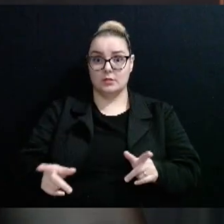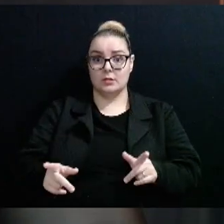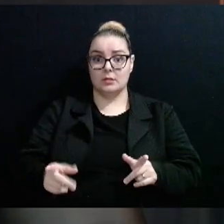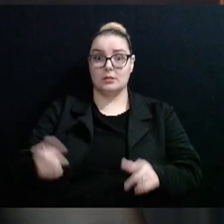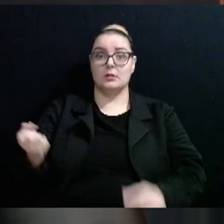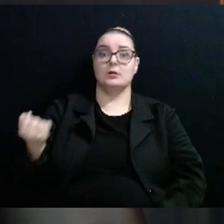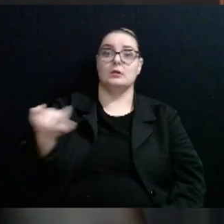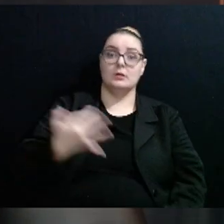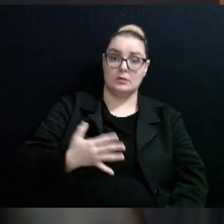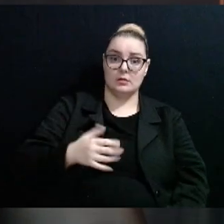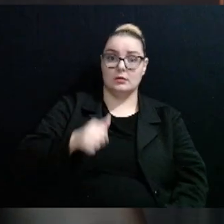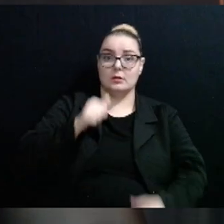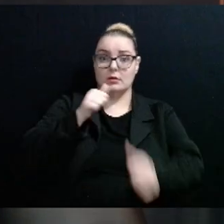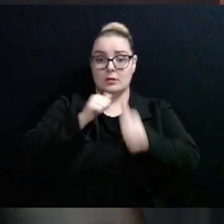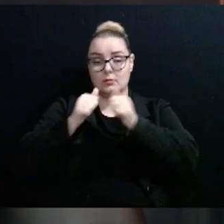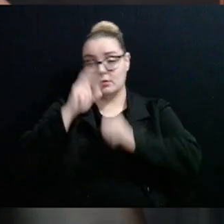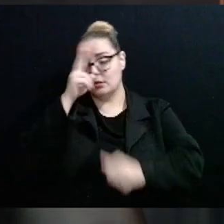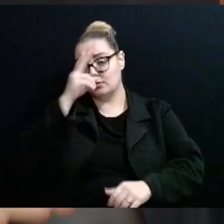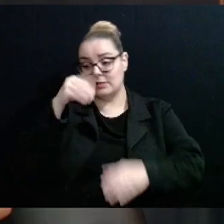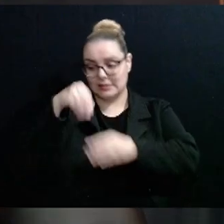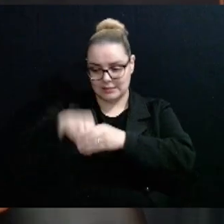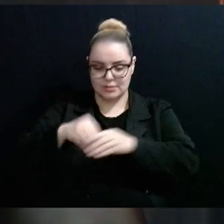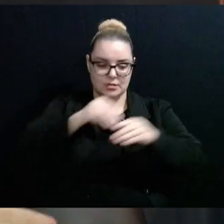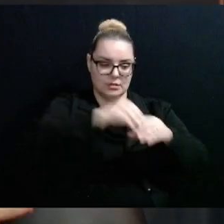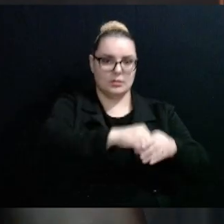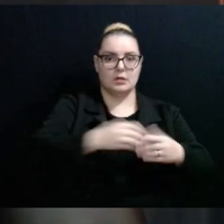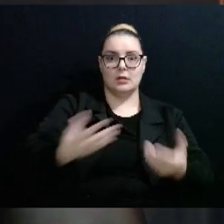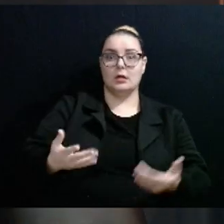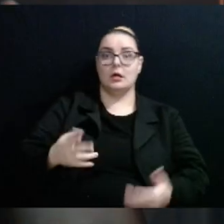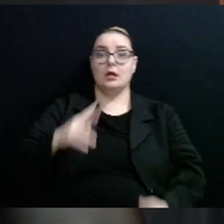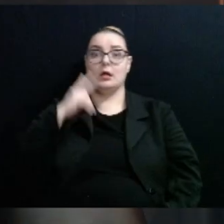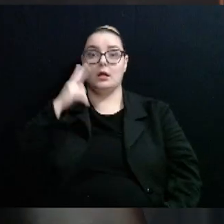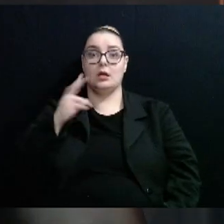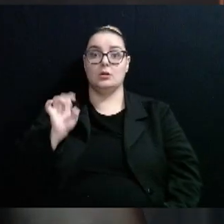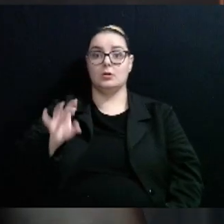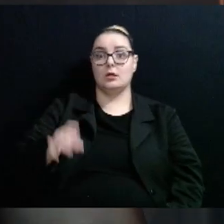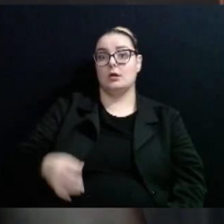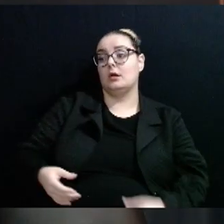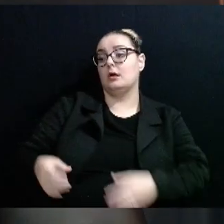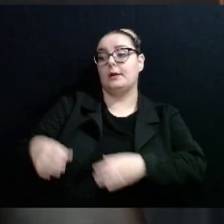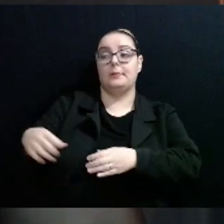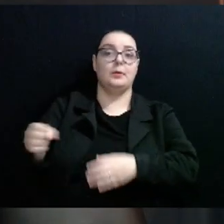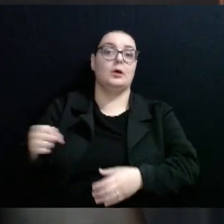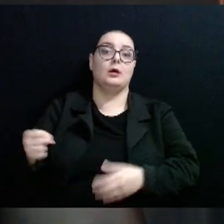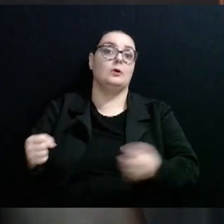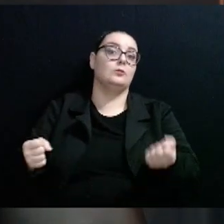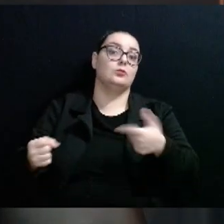cada uma. Então, assim, tem gente que fala, mas eu bebo só cerveja, é melhor do que beber o destilado,